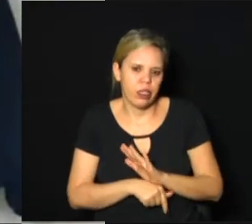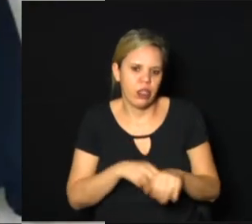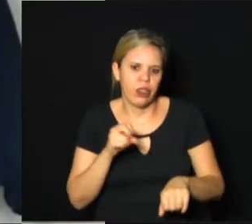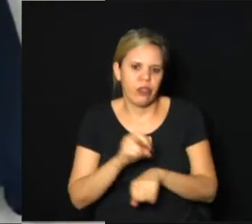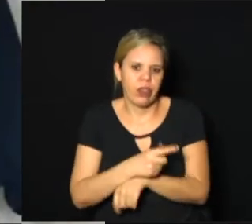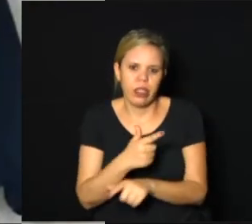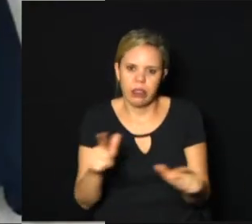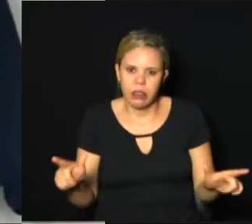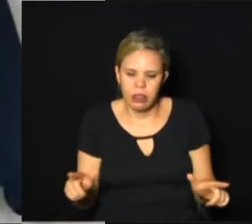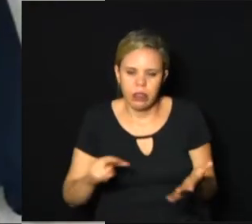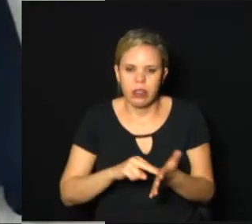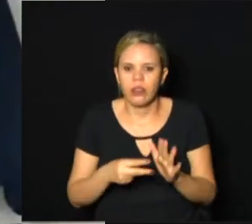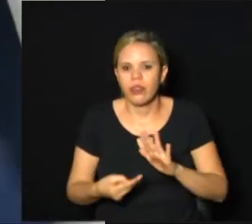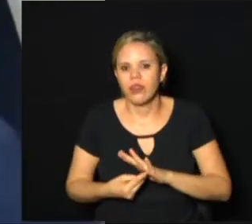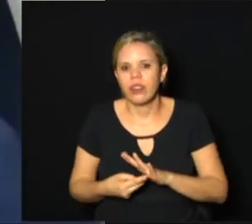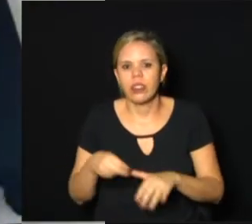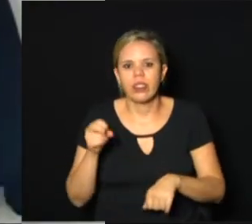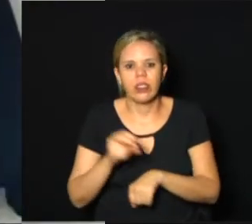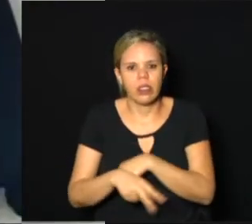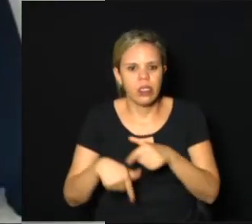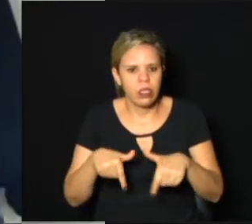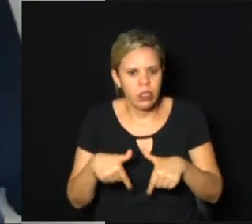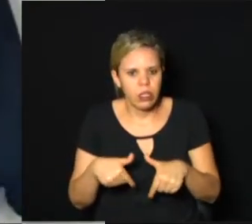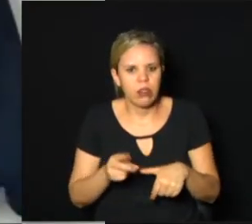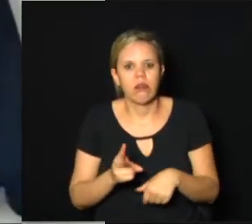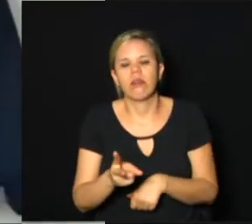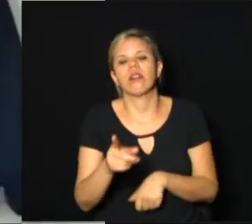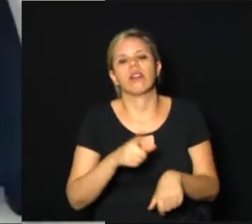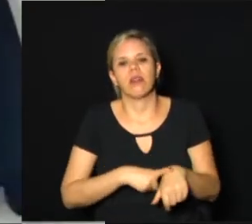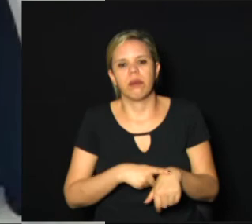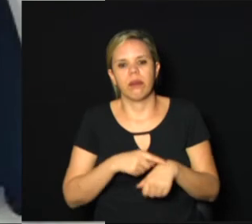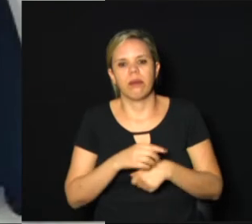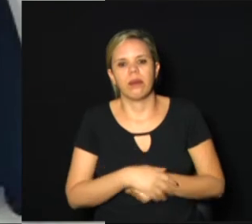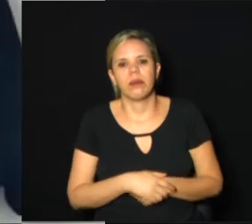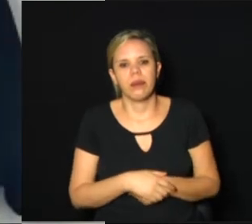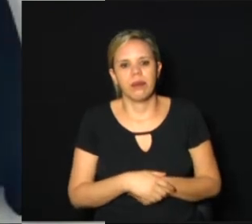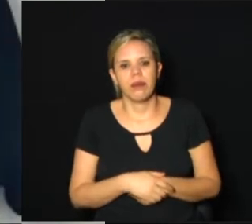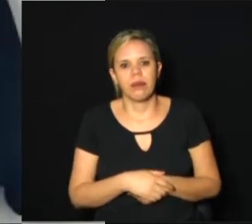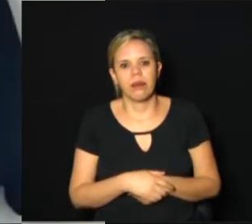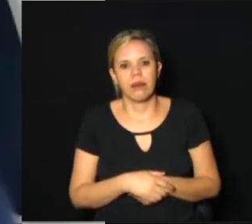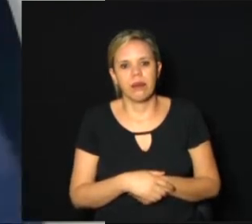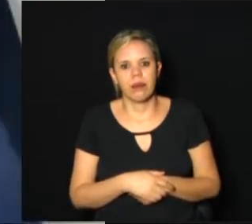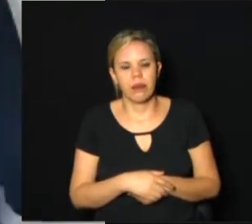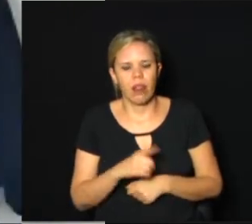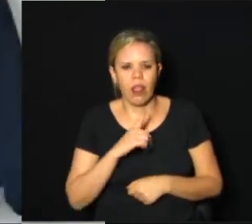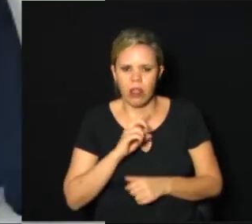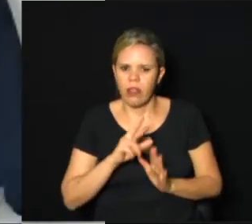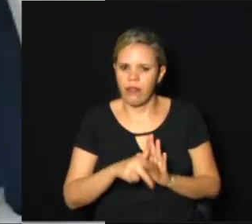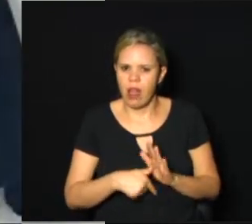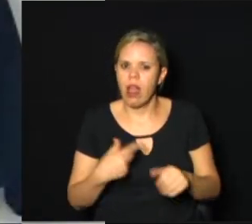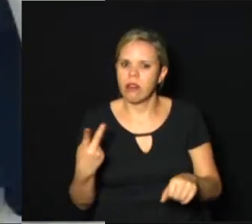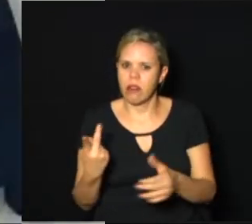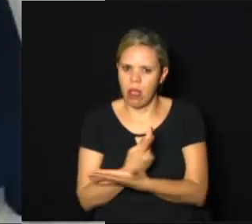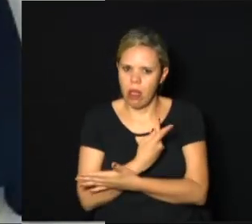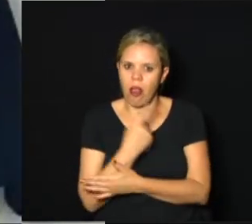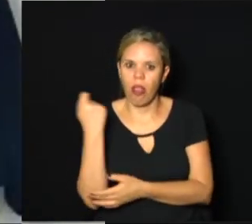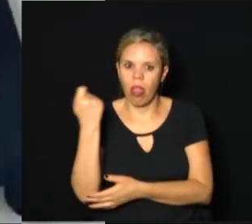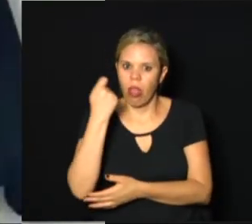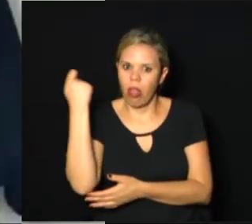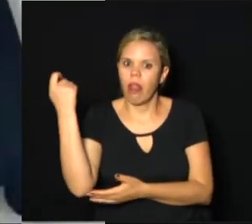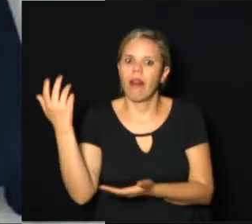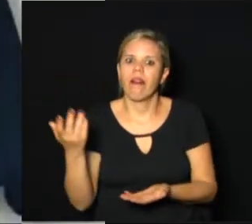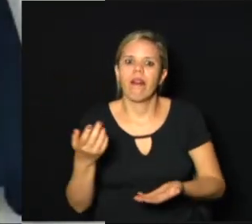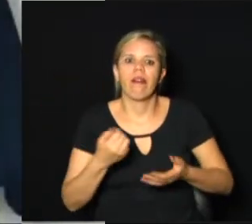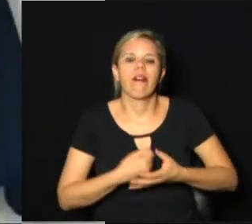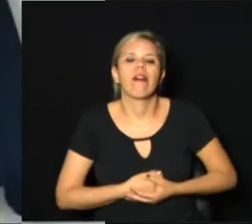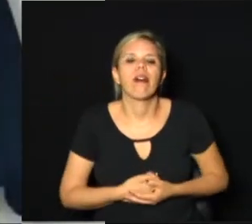existir, o que significa que o desemprego tende a perdurar mais tempo, né? Então, houve erros graves nessa gestão, né,